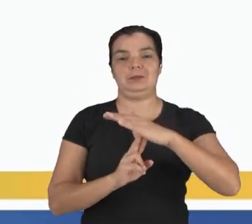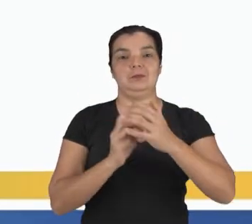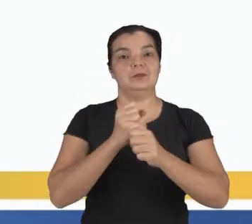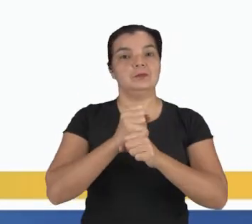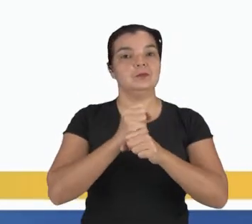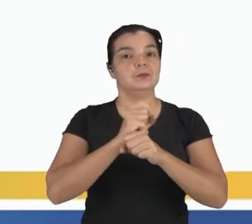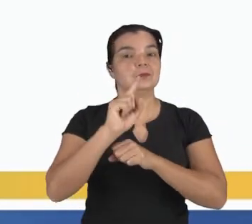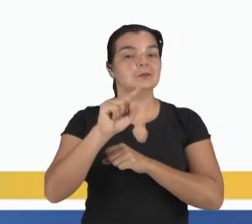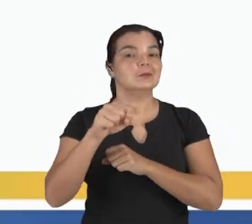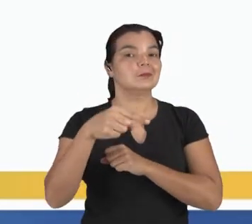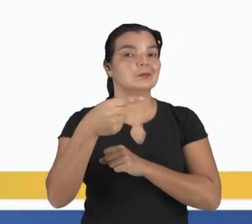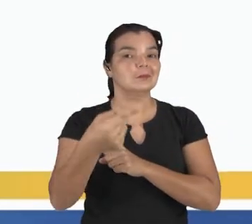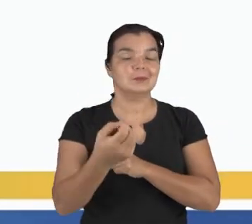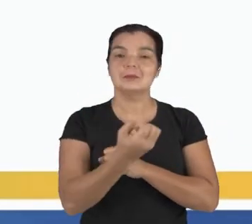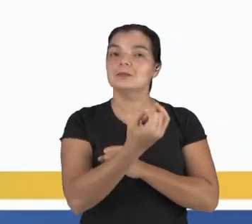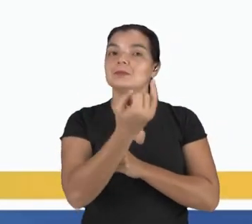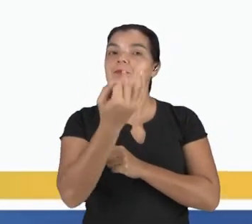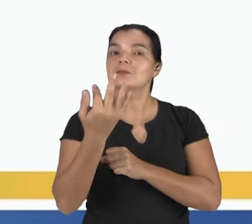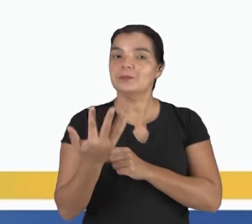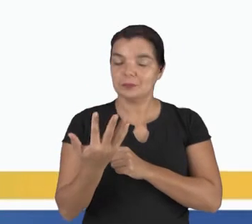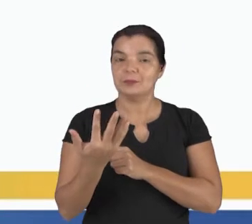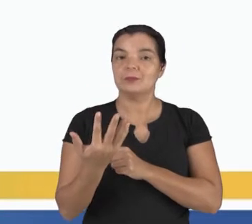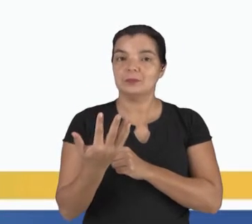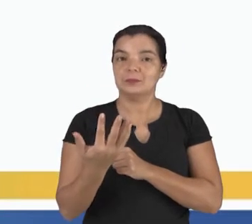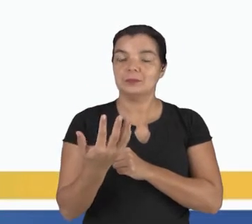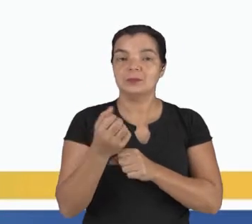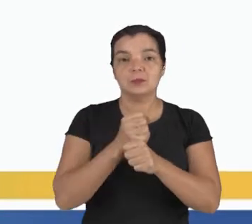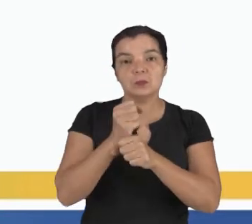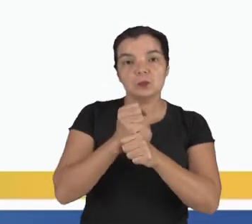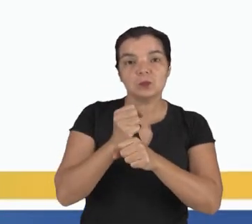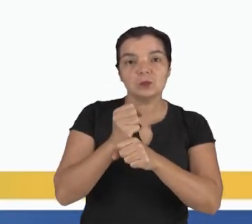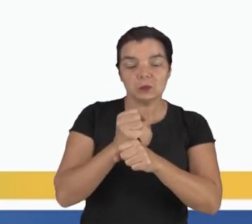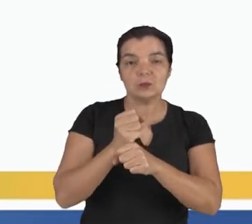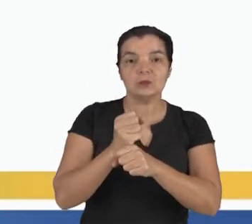que vem, a quantidade, tá, de anos em